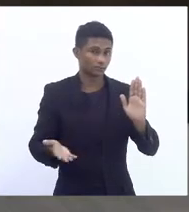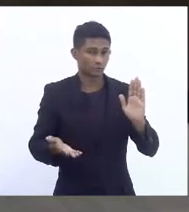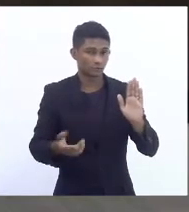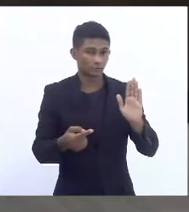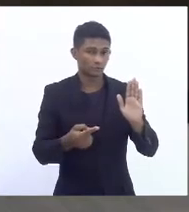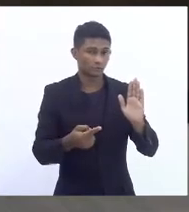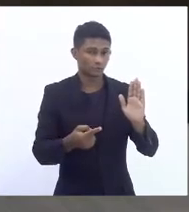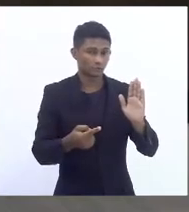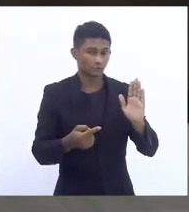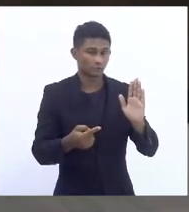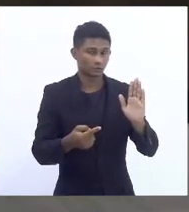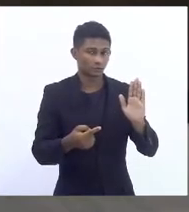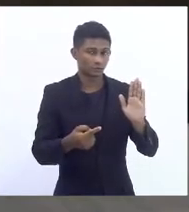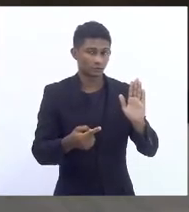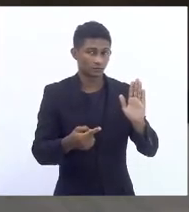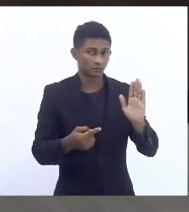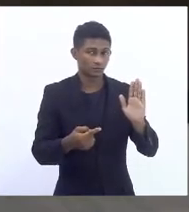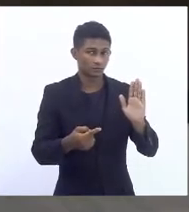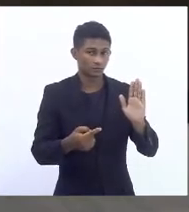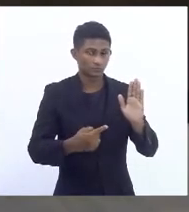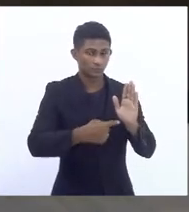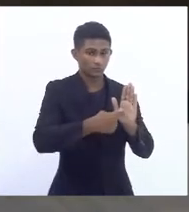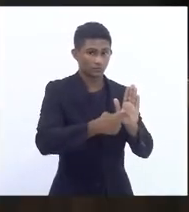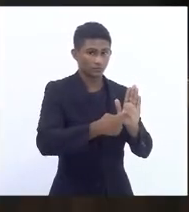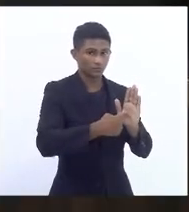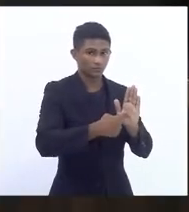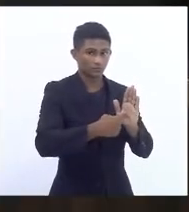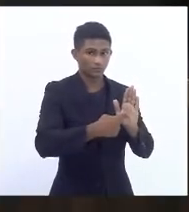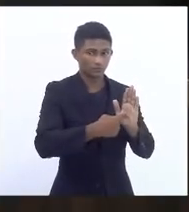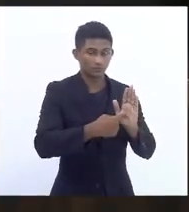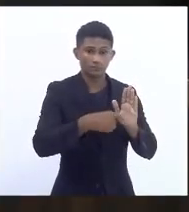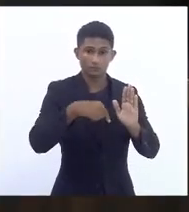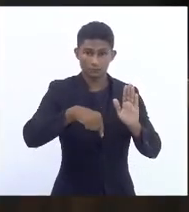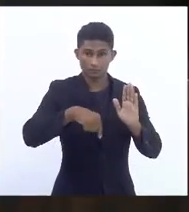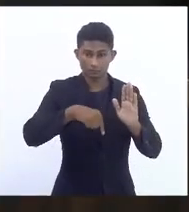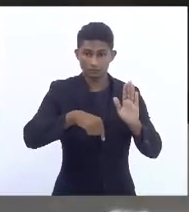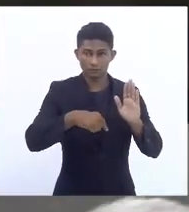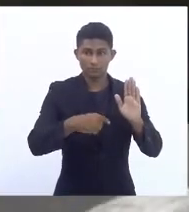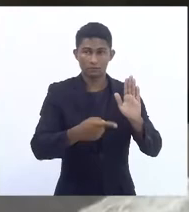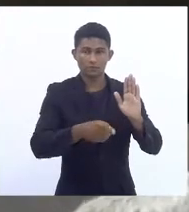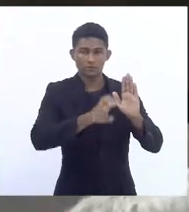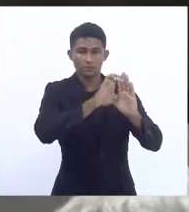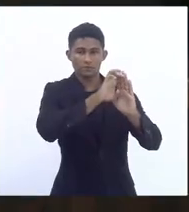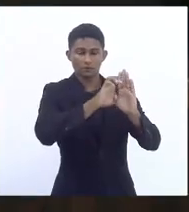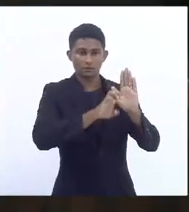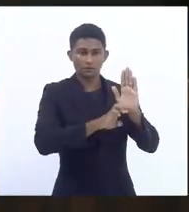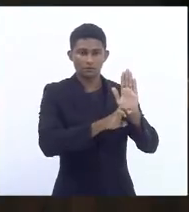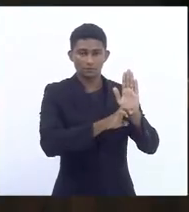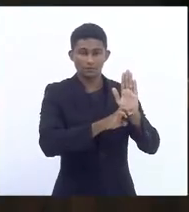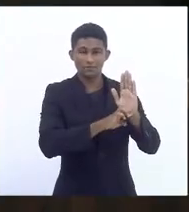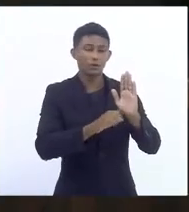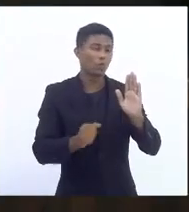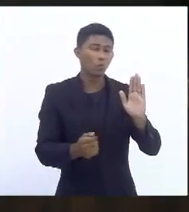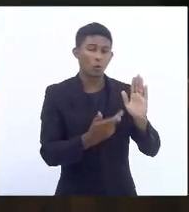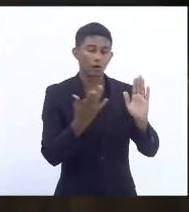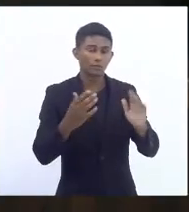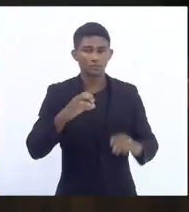O projeto Está entrando, em recebeu primeira discussão. 90 emendas. Foi 90 emendas? 90 emendas.